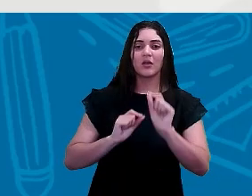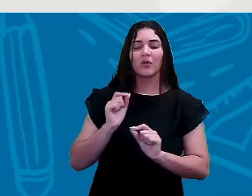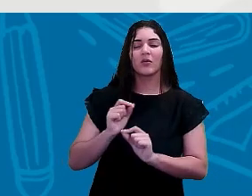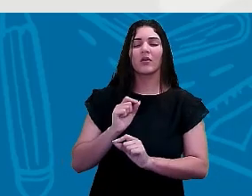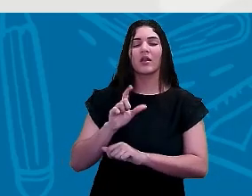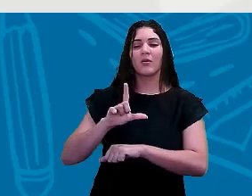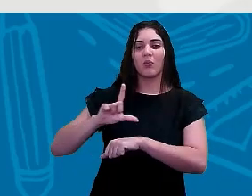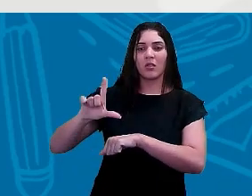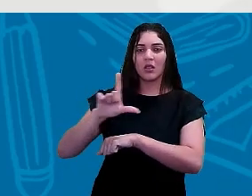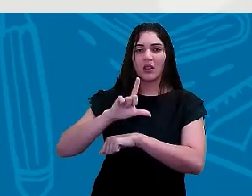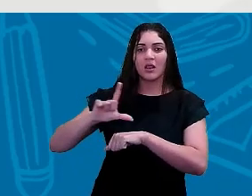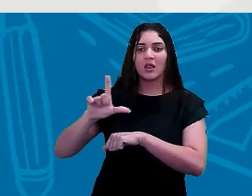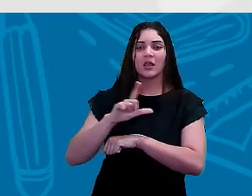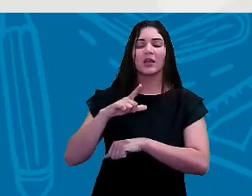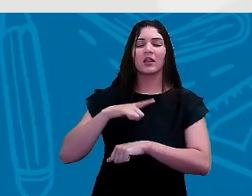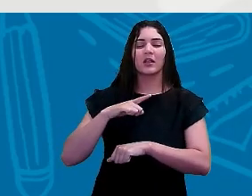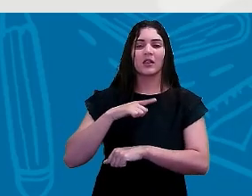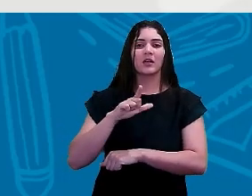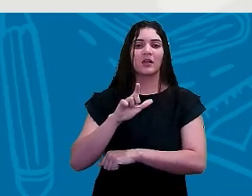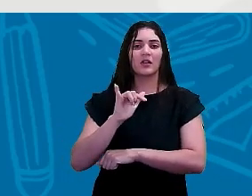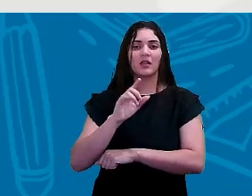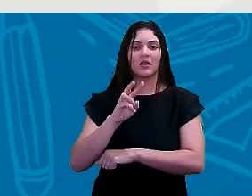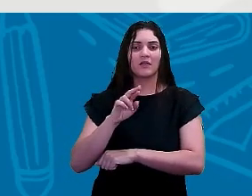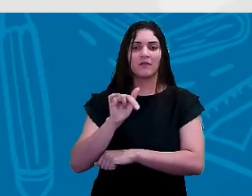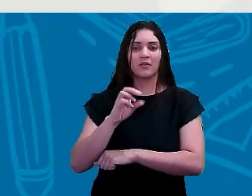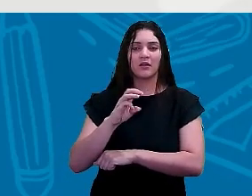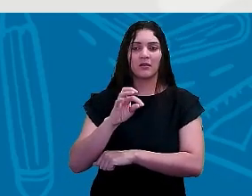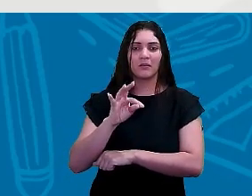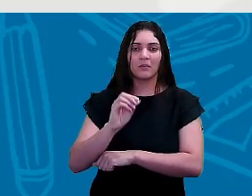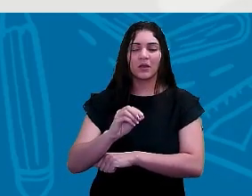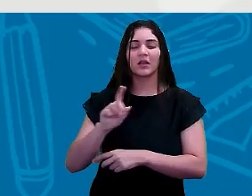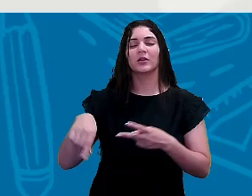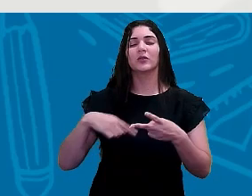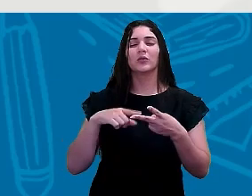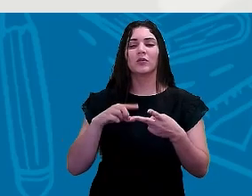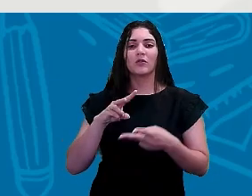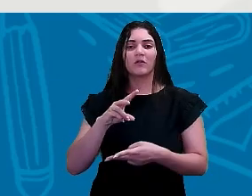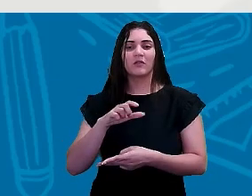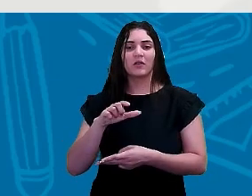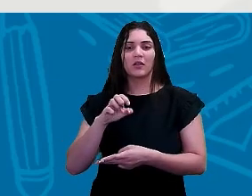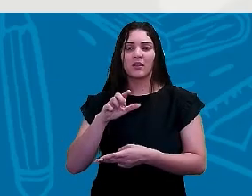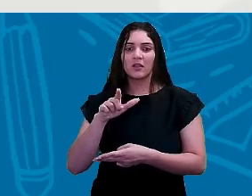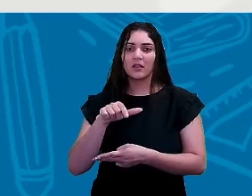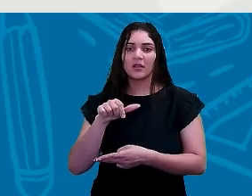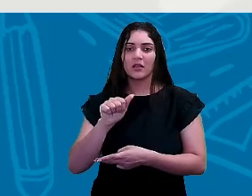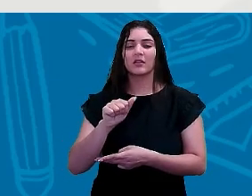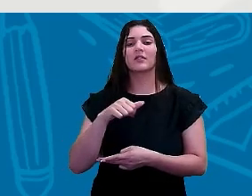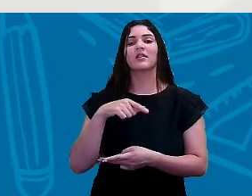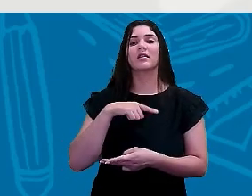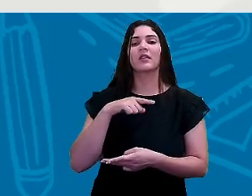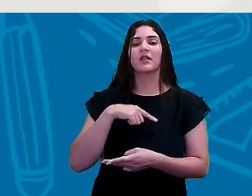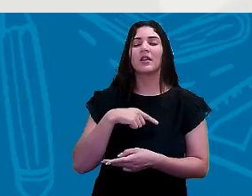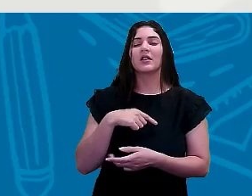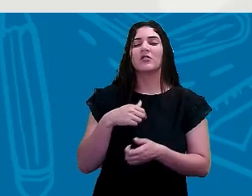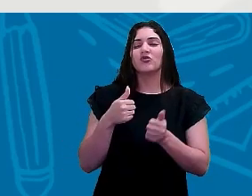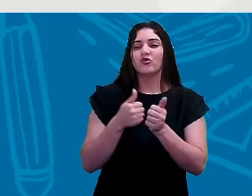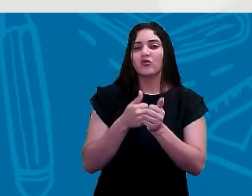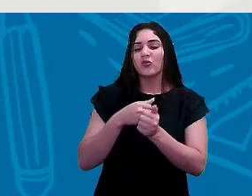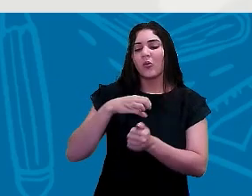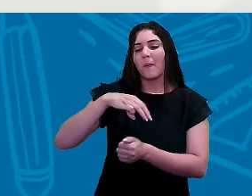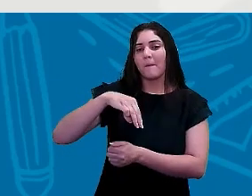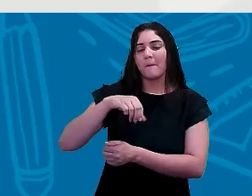Queiroz, Livramento, temos o loteamento Veneza, temos o São Vicente de Paulo, que chamamos também de